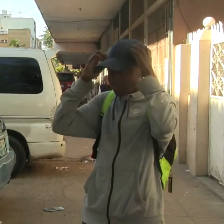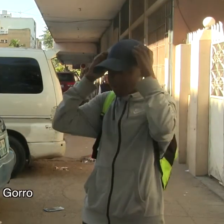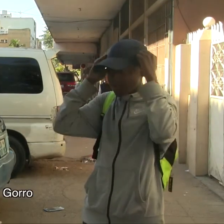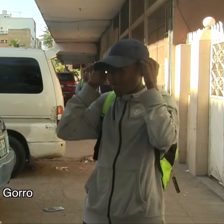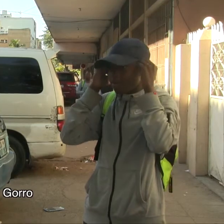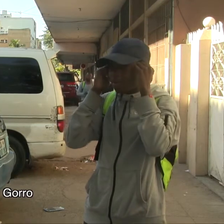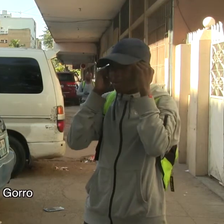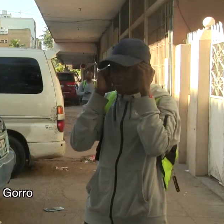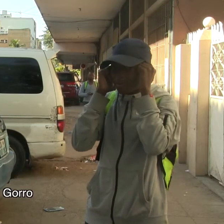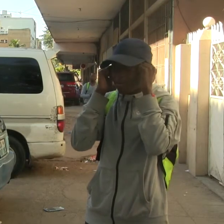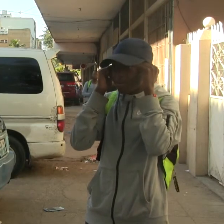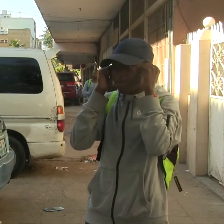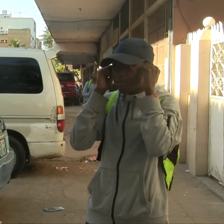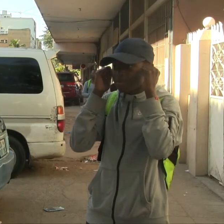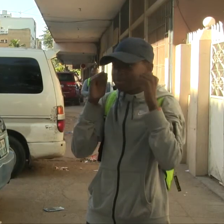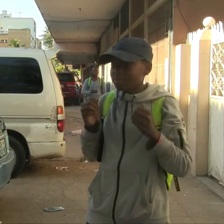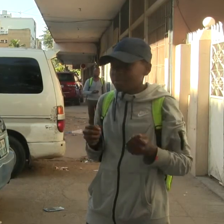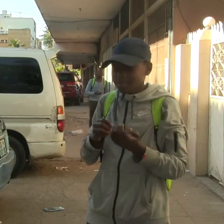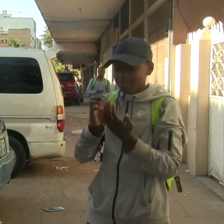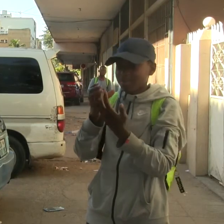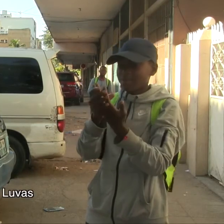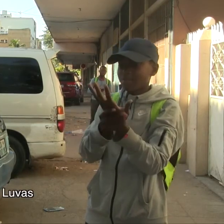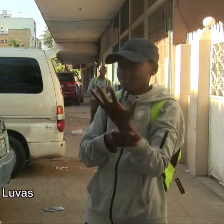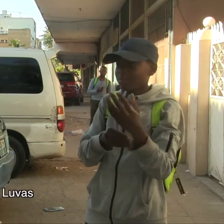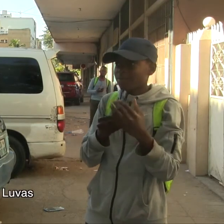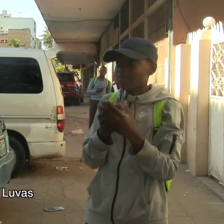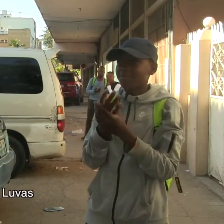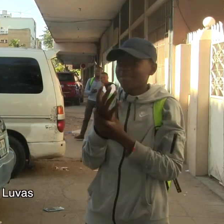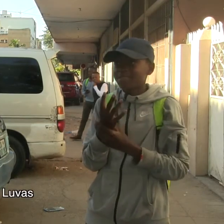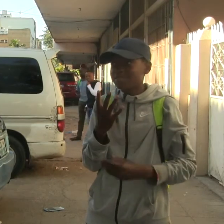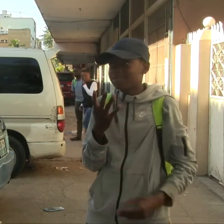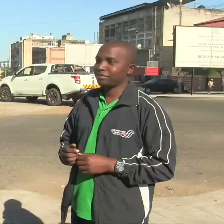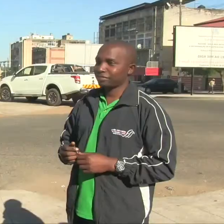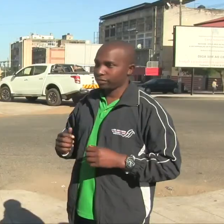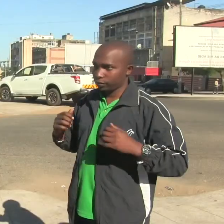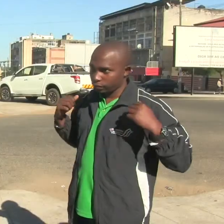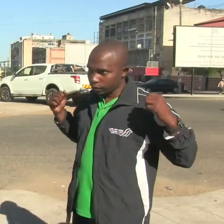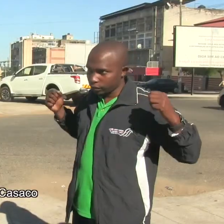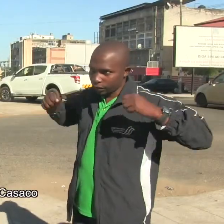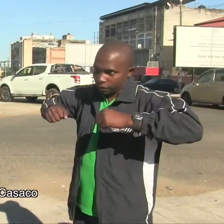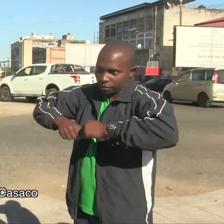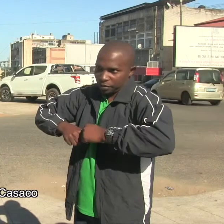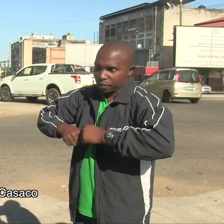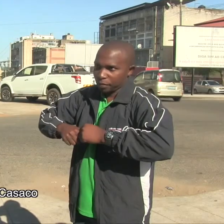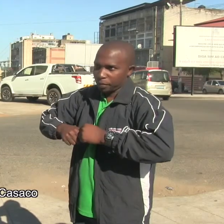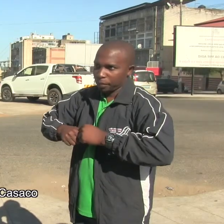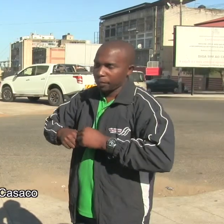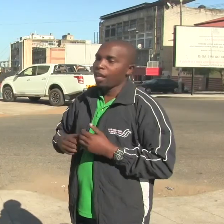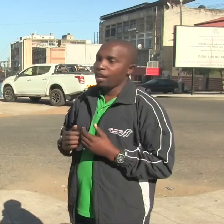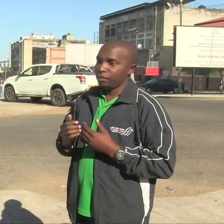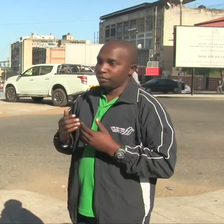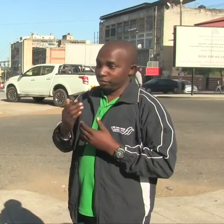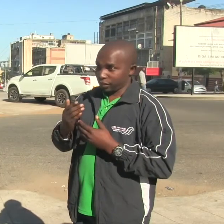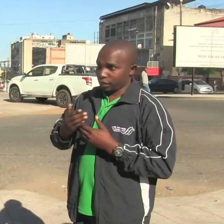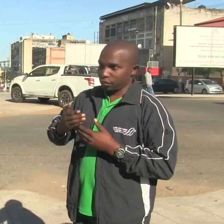gorro, gorro, luva, casaco,